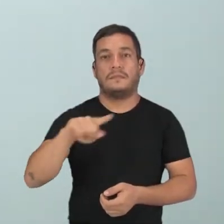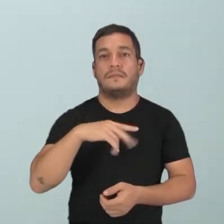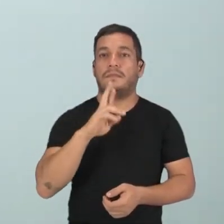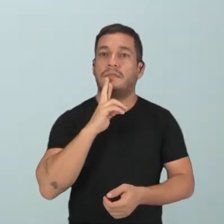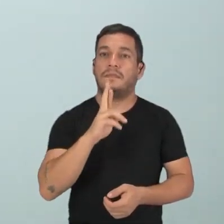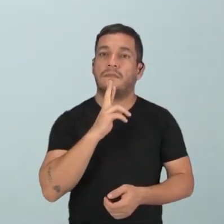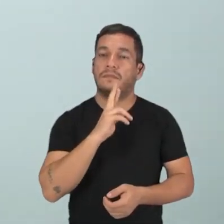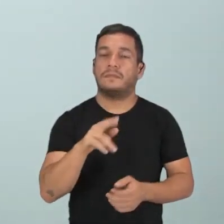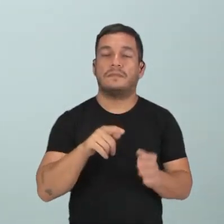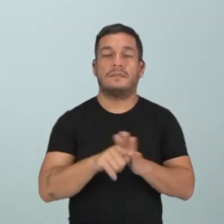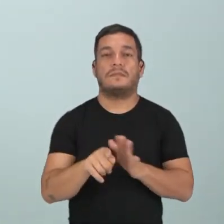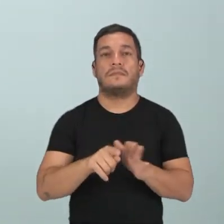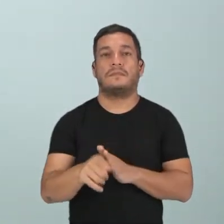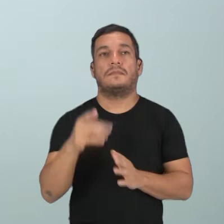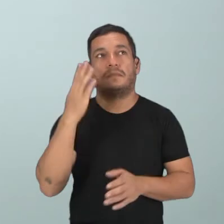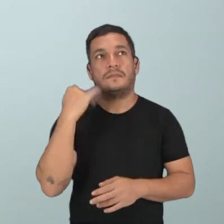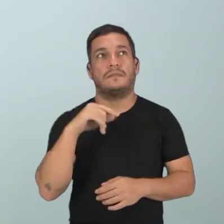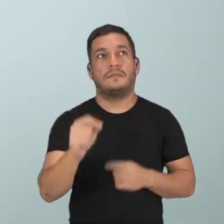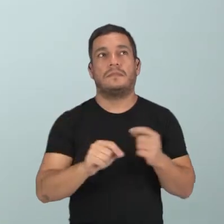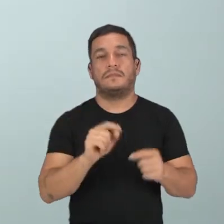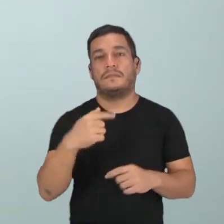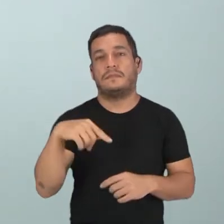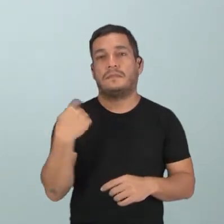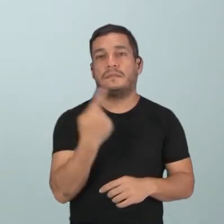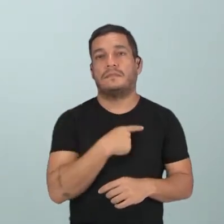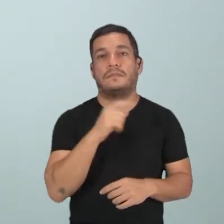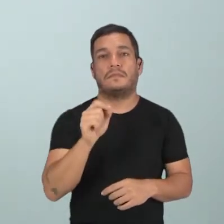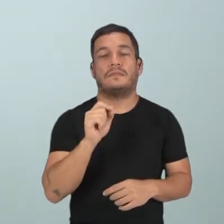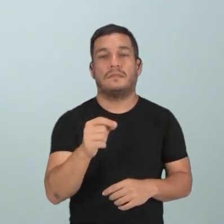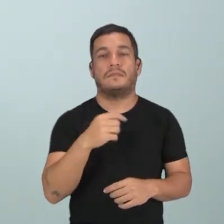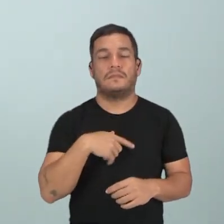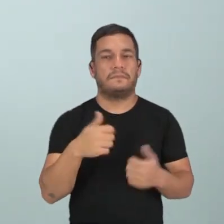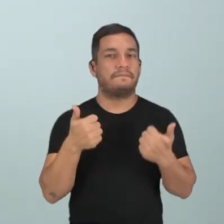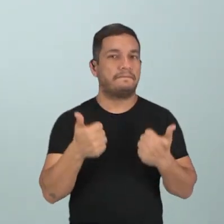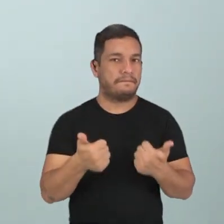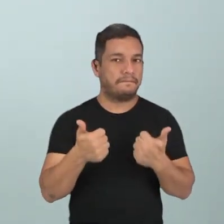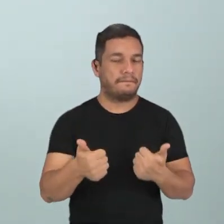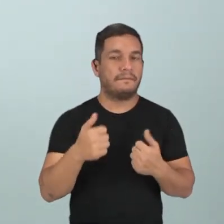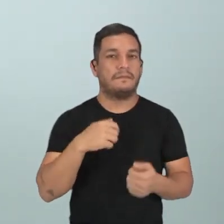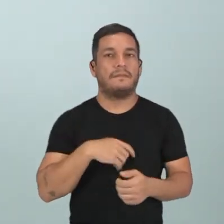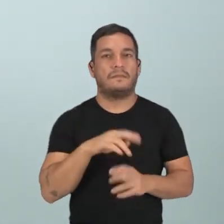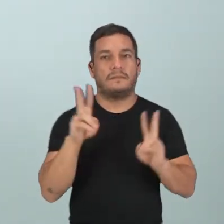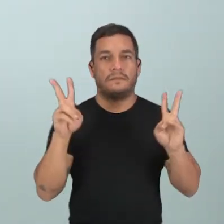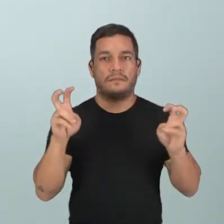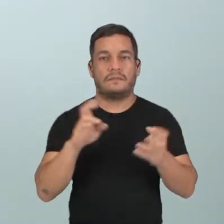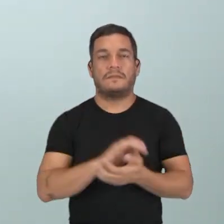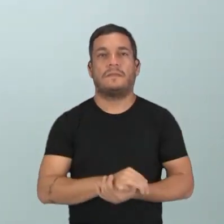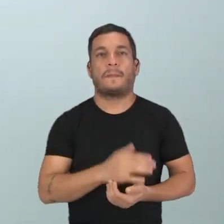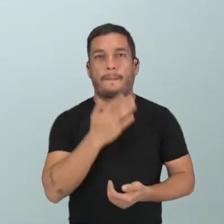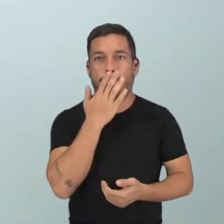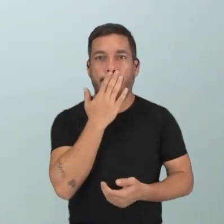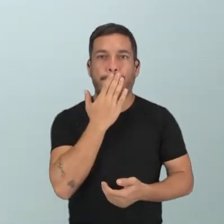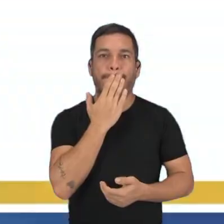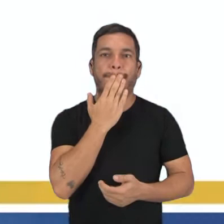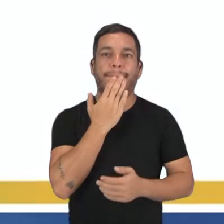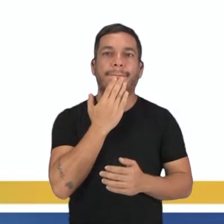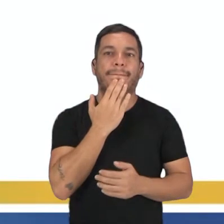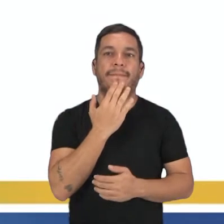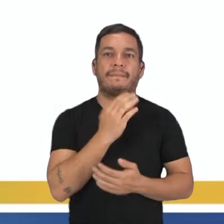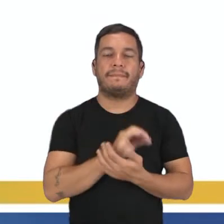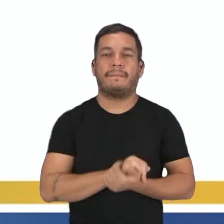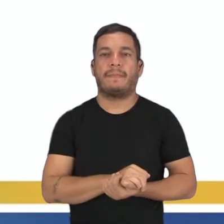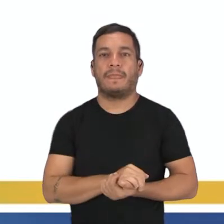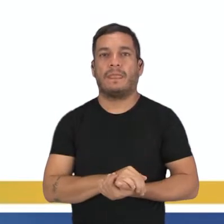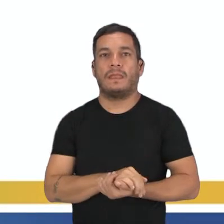possamos responder algumas questões e sabemos que nós estamos realmente perfeitos nesse tema vamos lá o texto